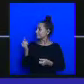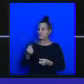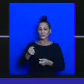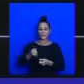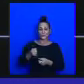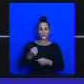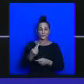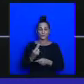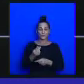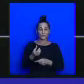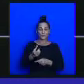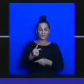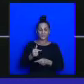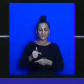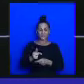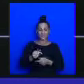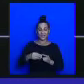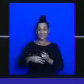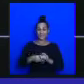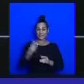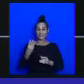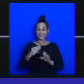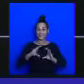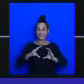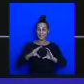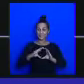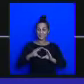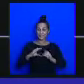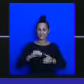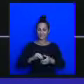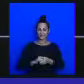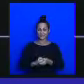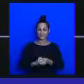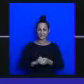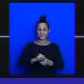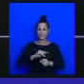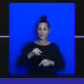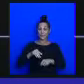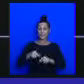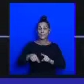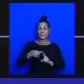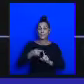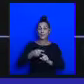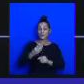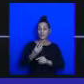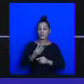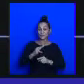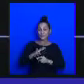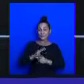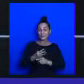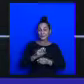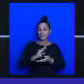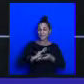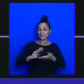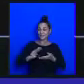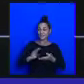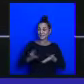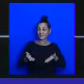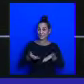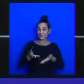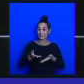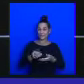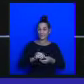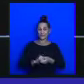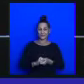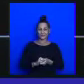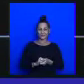Número 27 é a terceira bola. Mais de R$4 milhões você pode ganhar